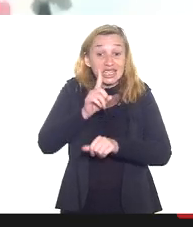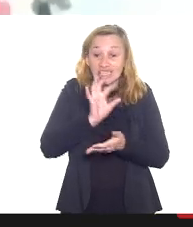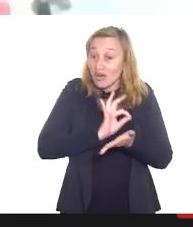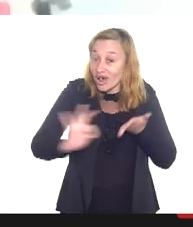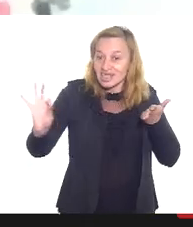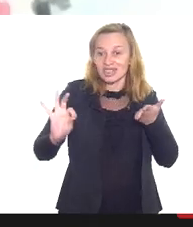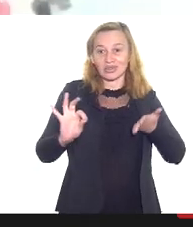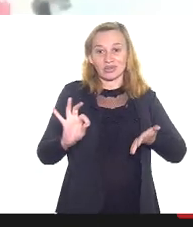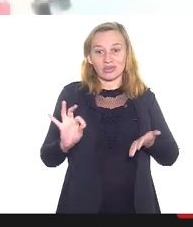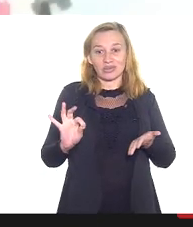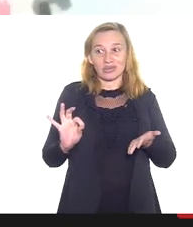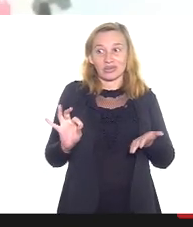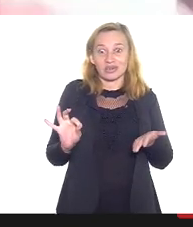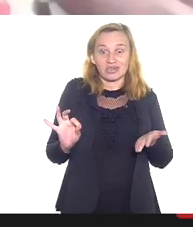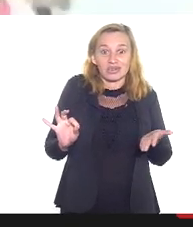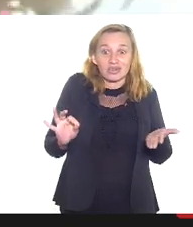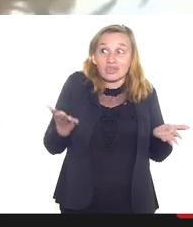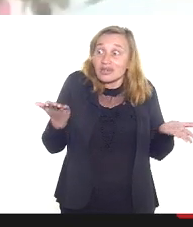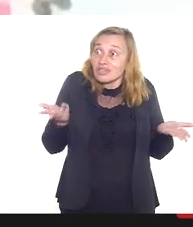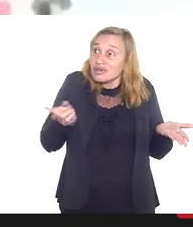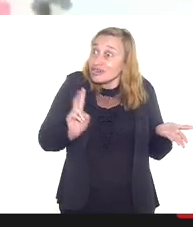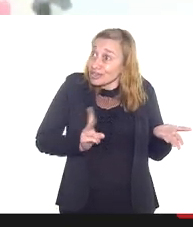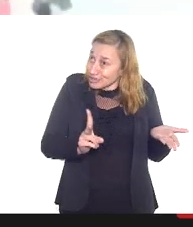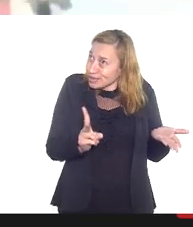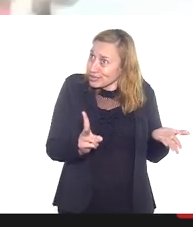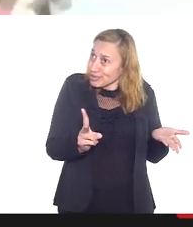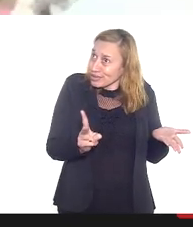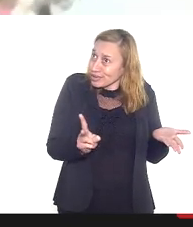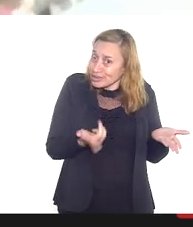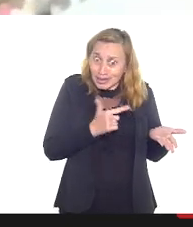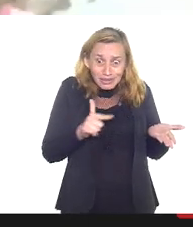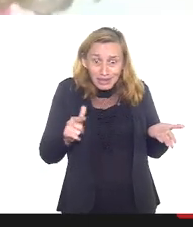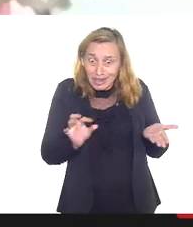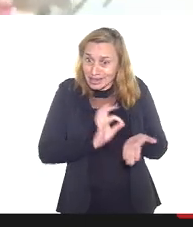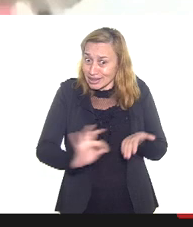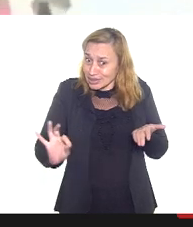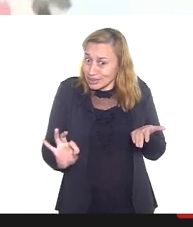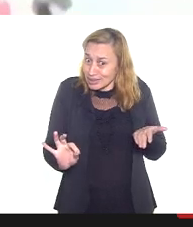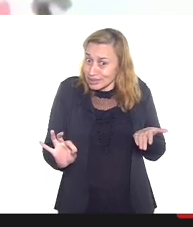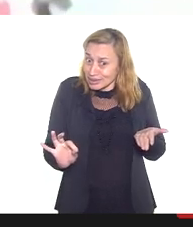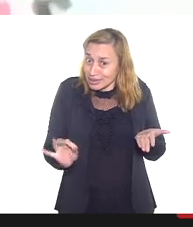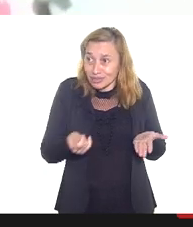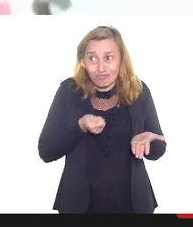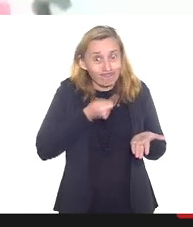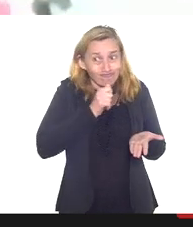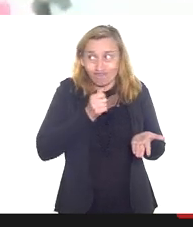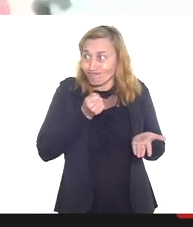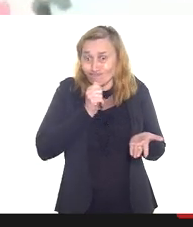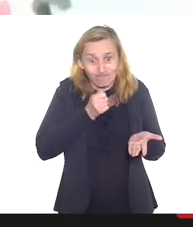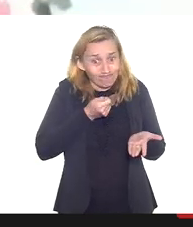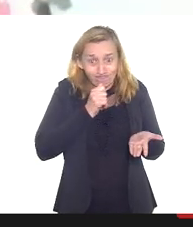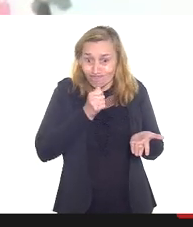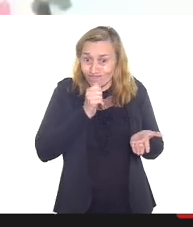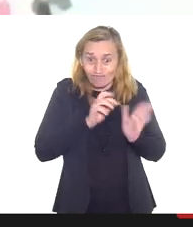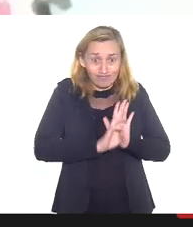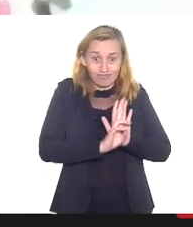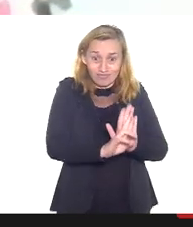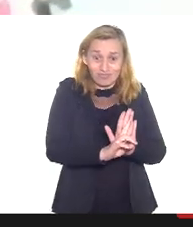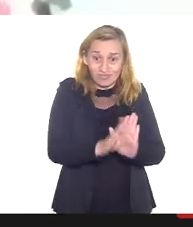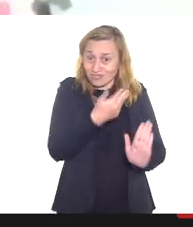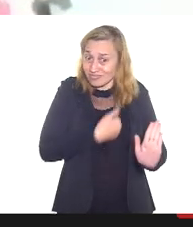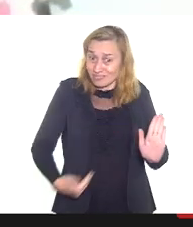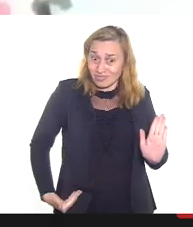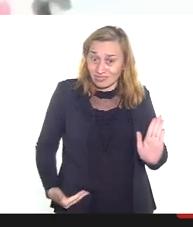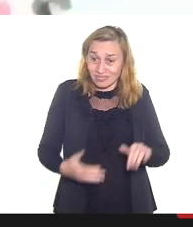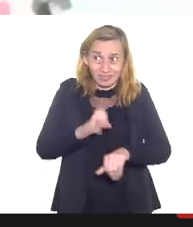assinou, não é? E continuamos sem nenhuma sanção, nenhuma representação governamental